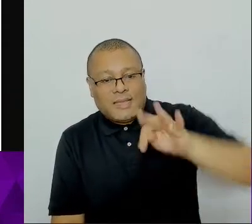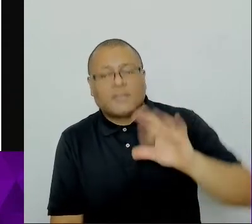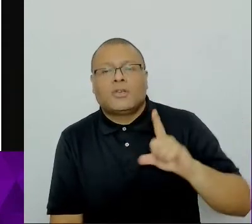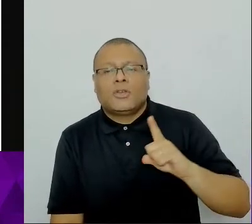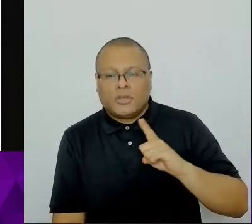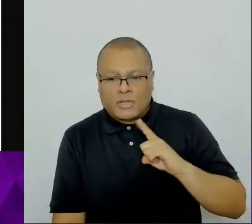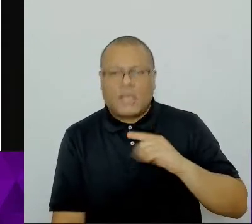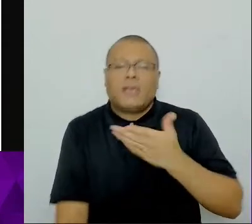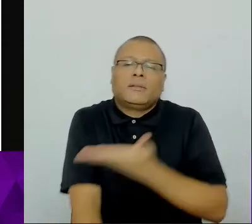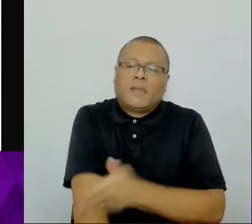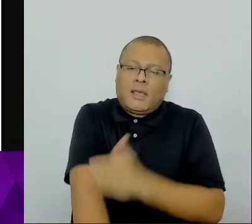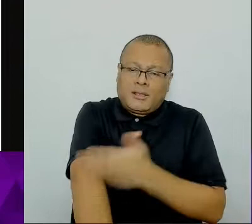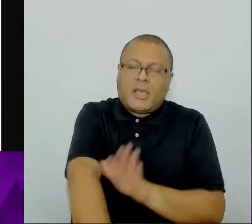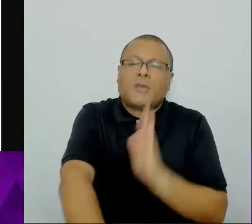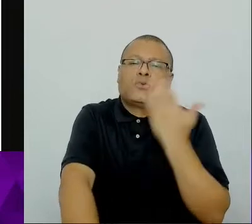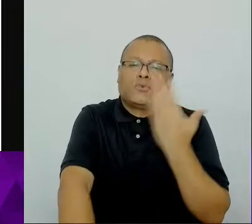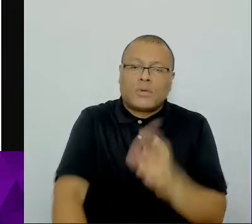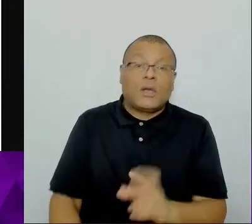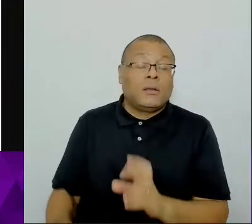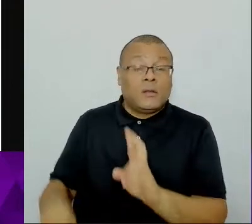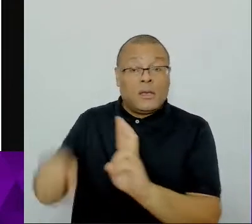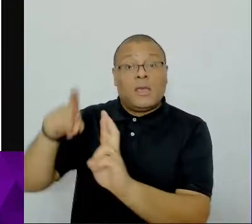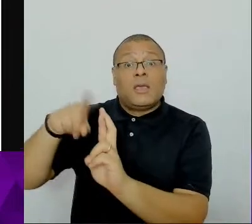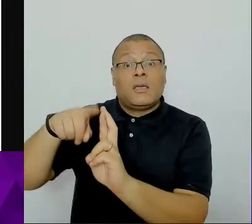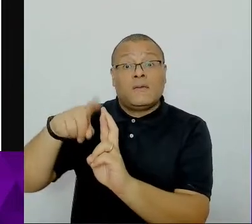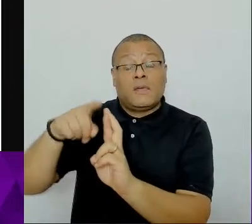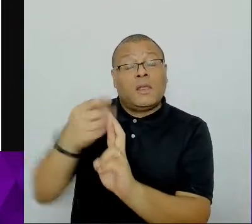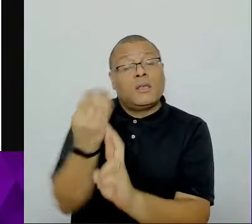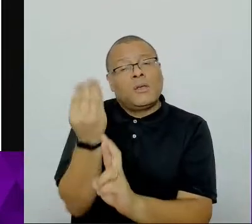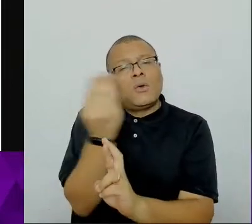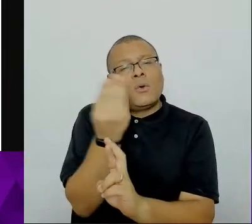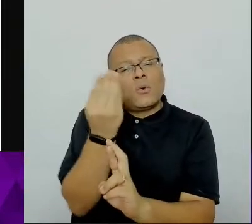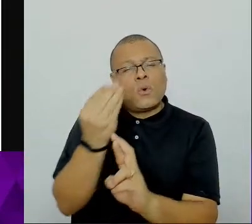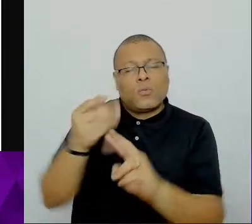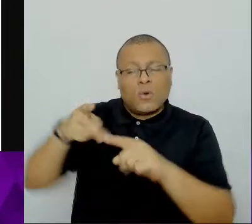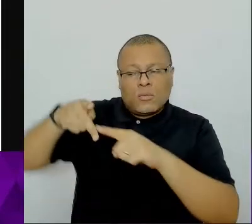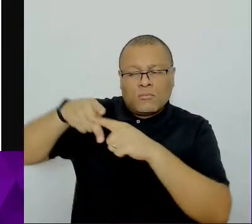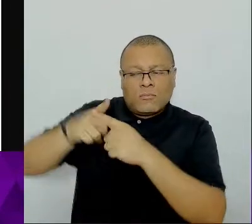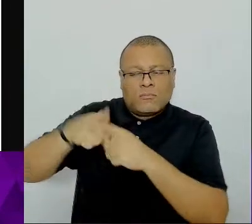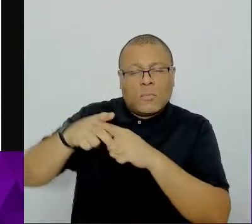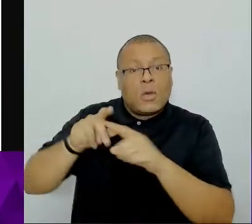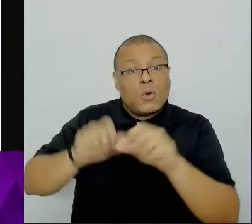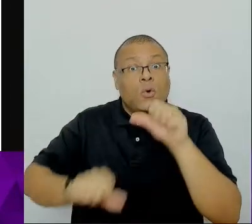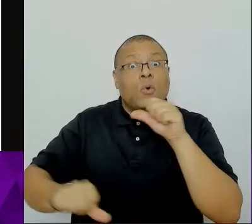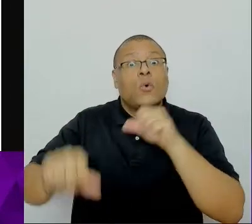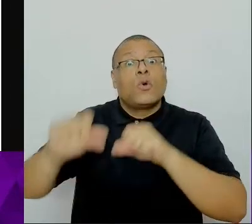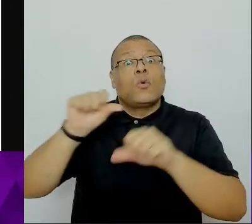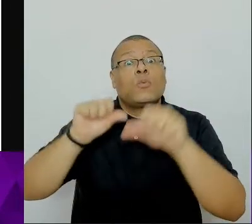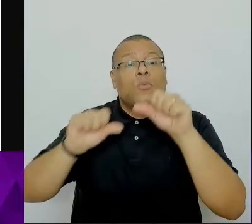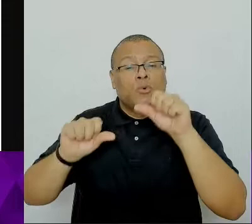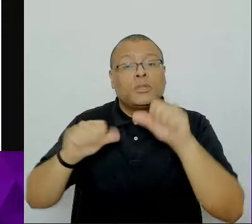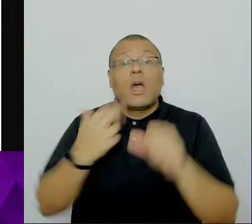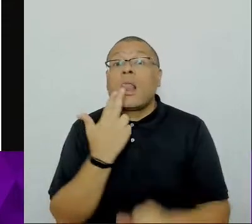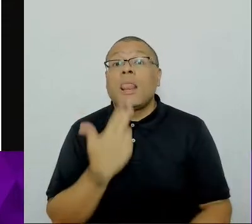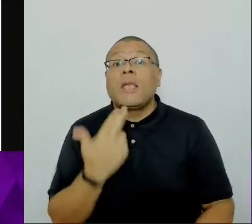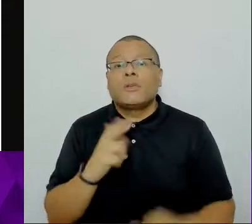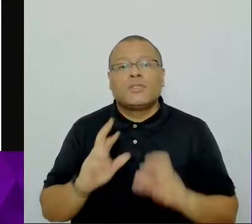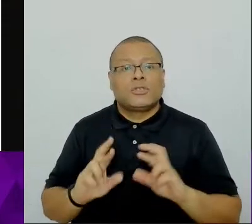tem inclusive referências de como que a gente ajusta esse modelo para outros idiomas, né?